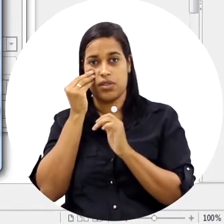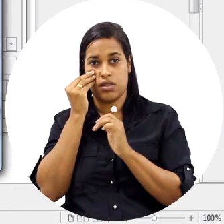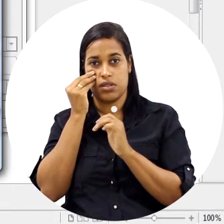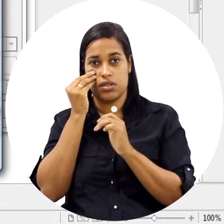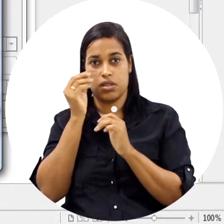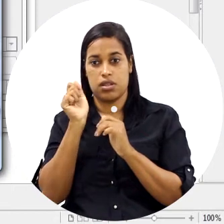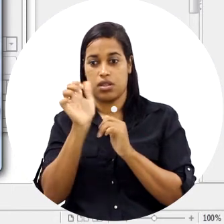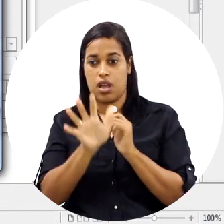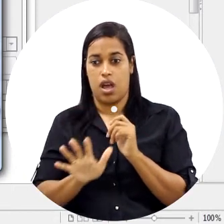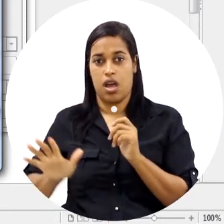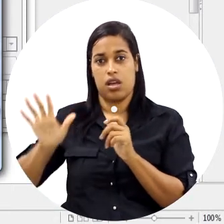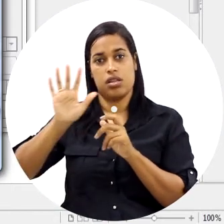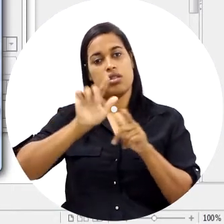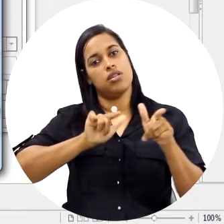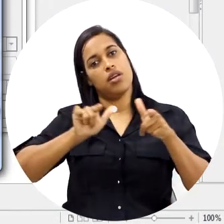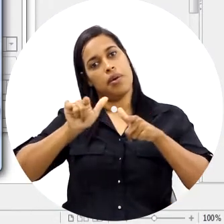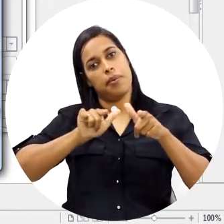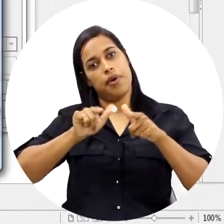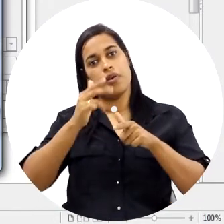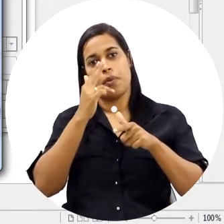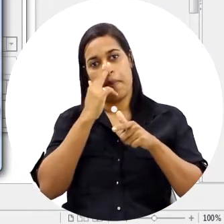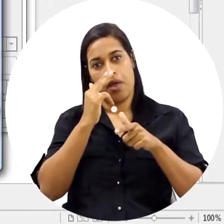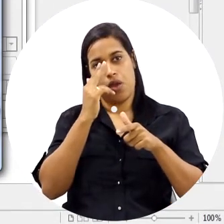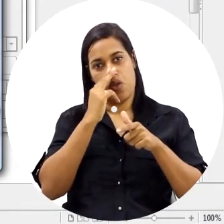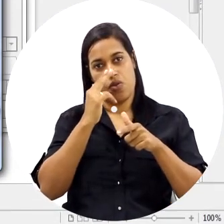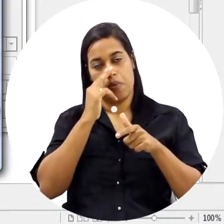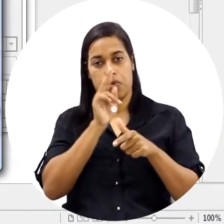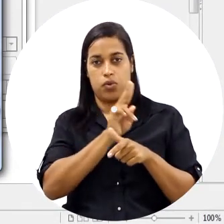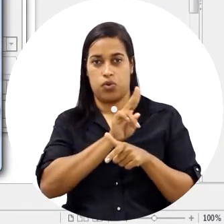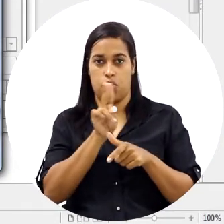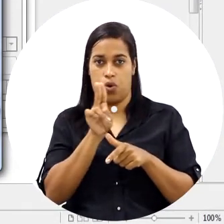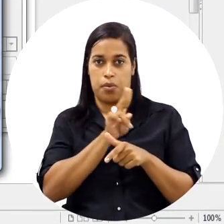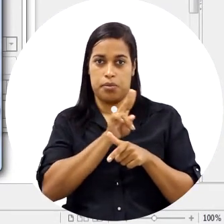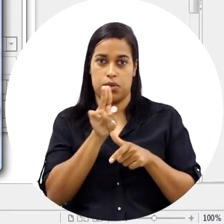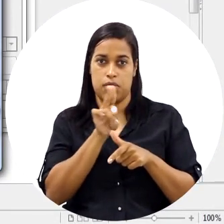da área de trabalho mesmo. Dá um nome aqui.